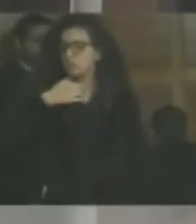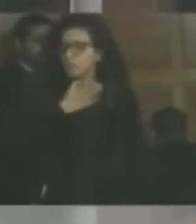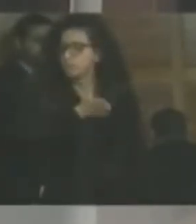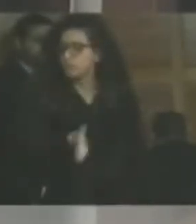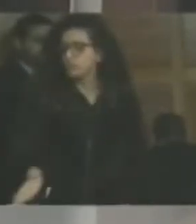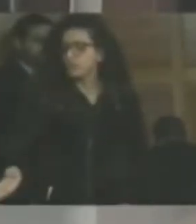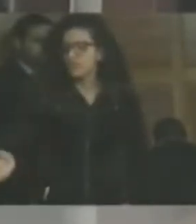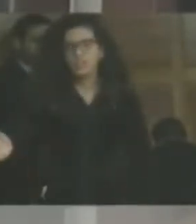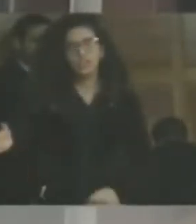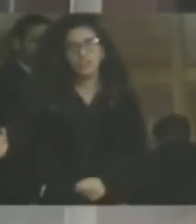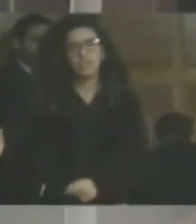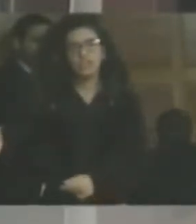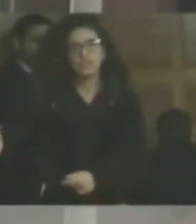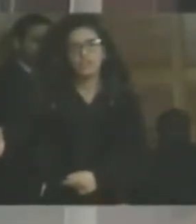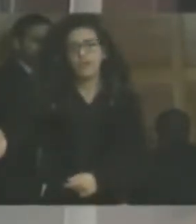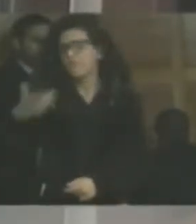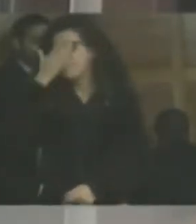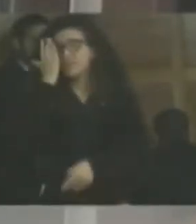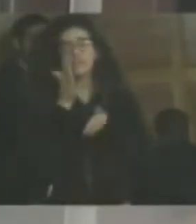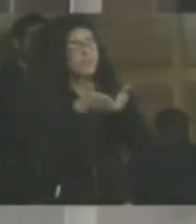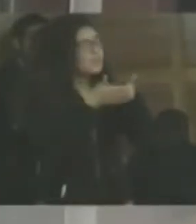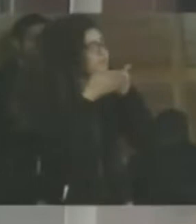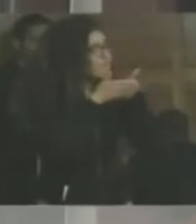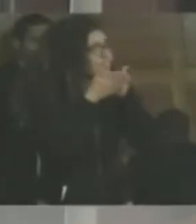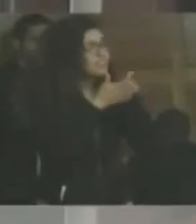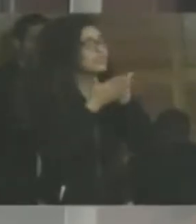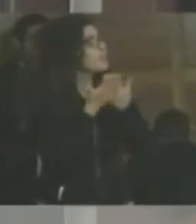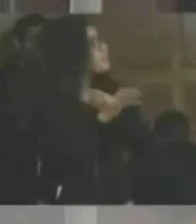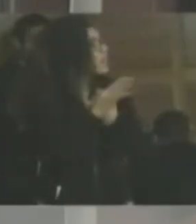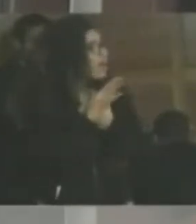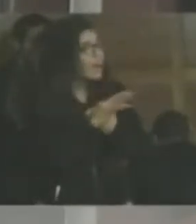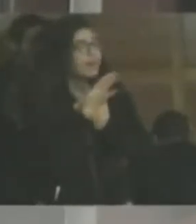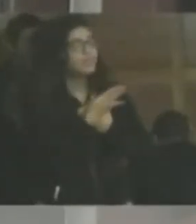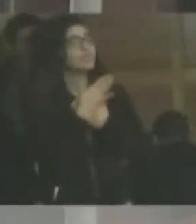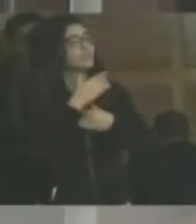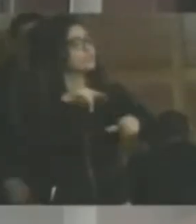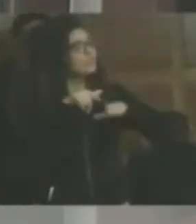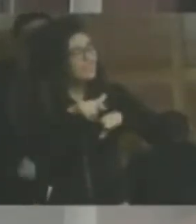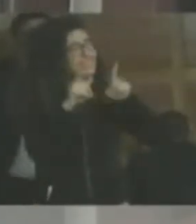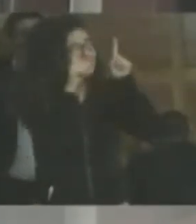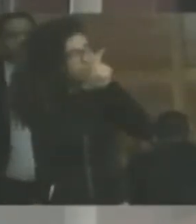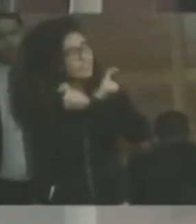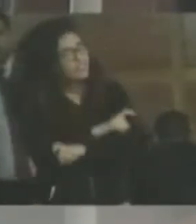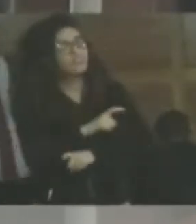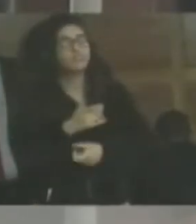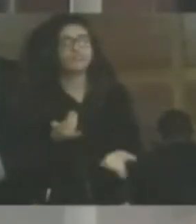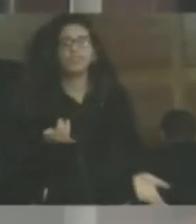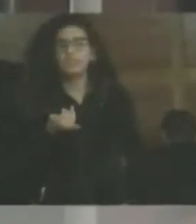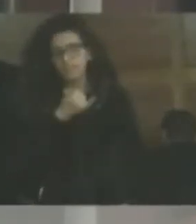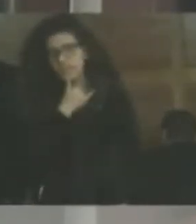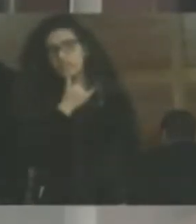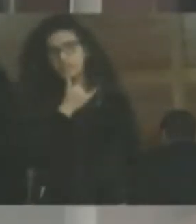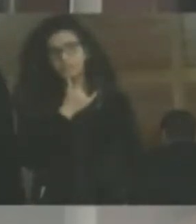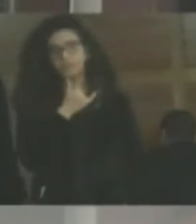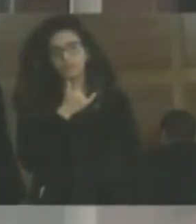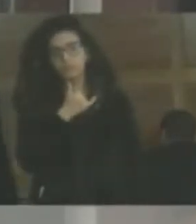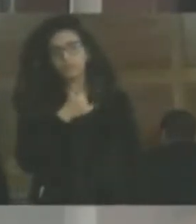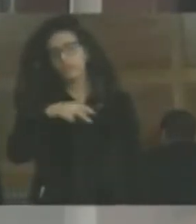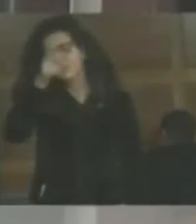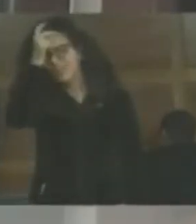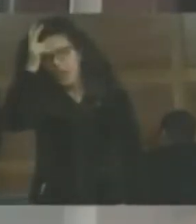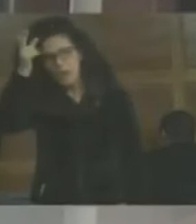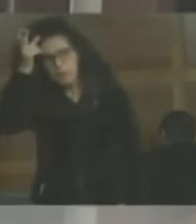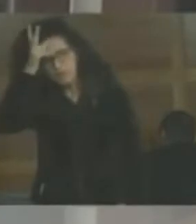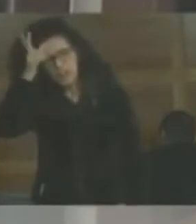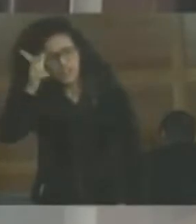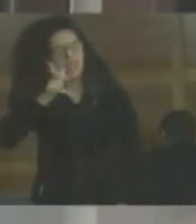aqui gente pedindo, pelo amor de Deus, me ajuda a arrumar um emprego. É difícil, é lamentável. Um município com